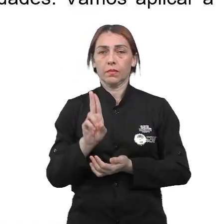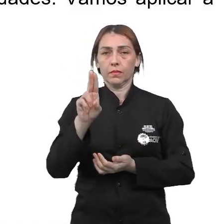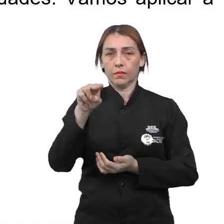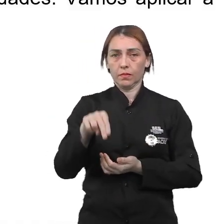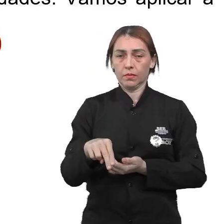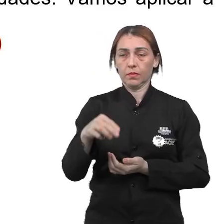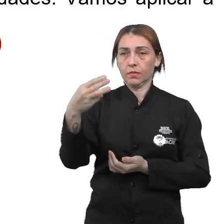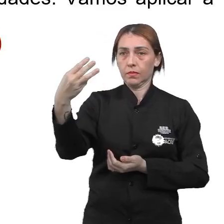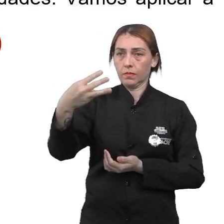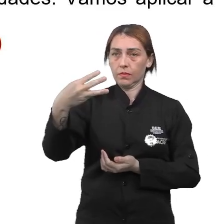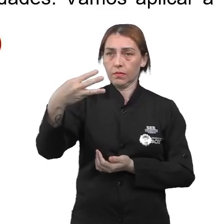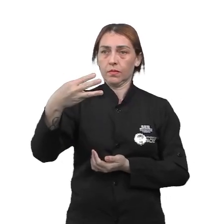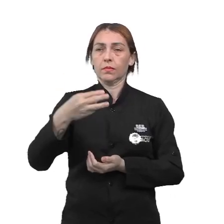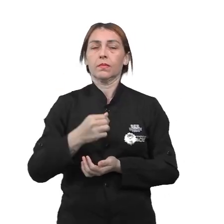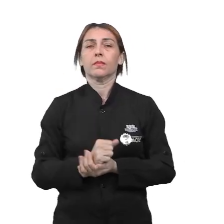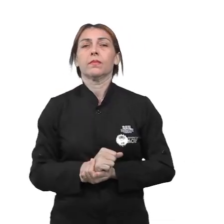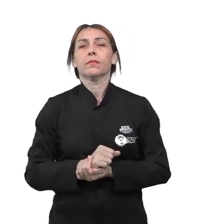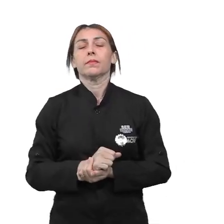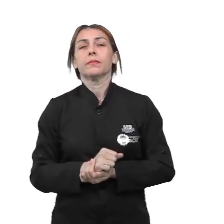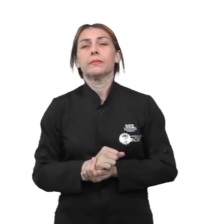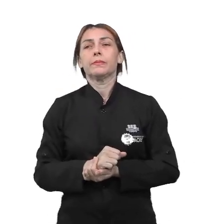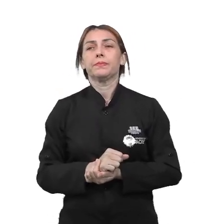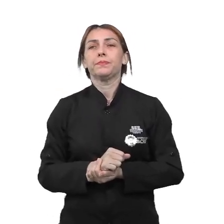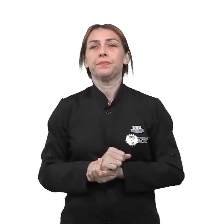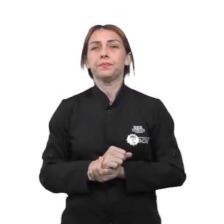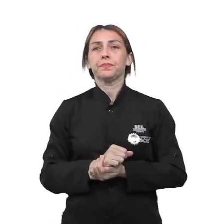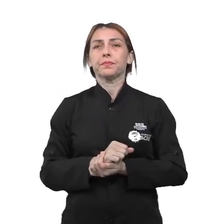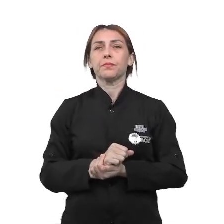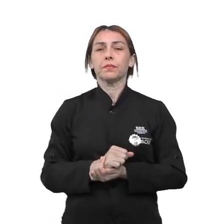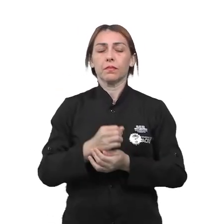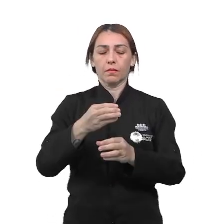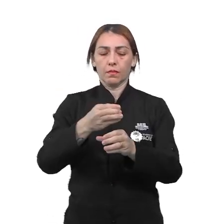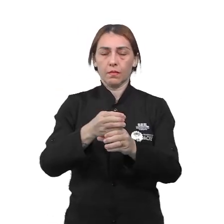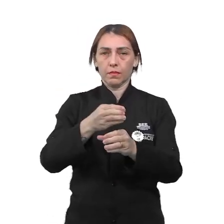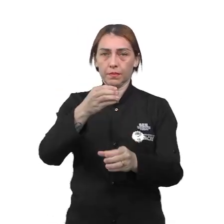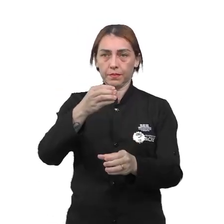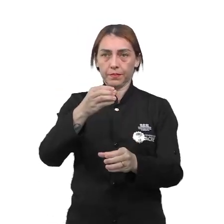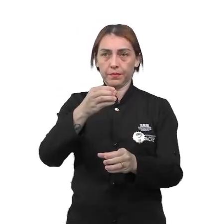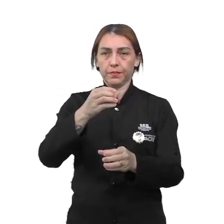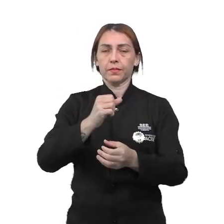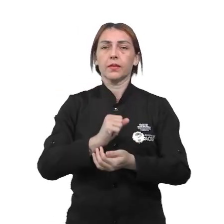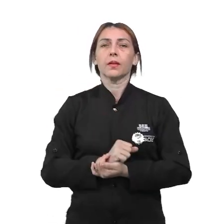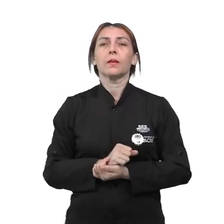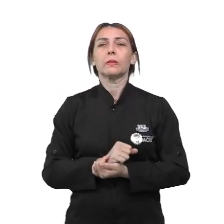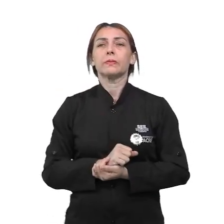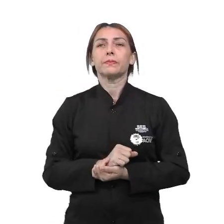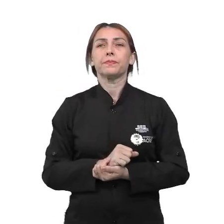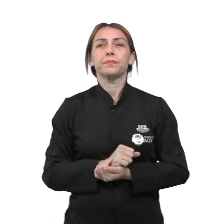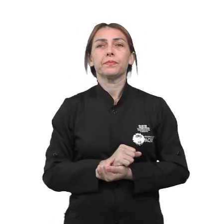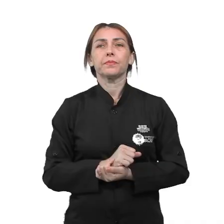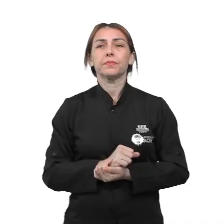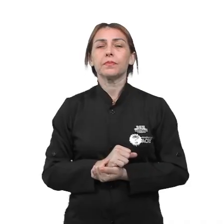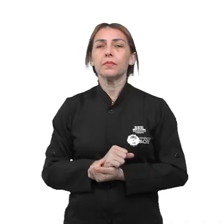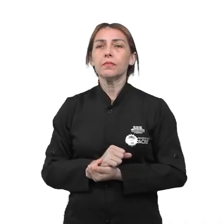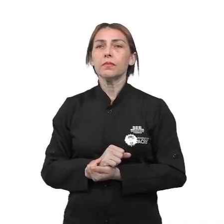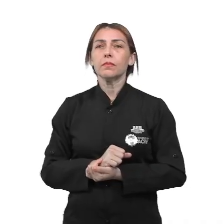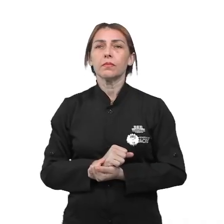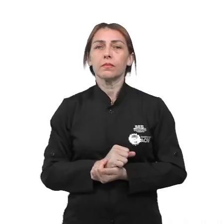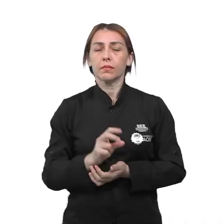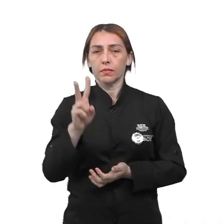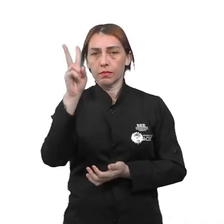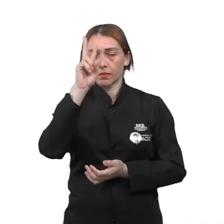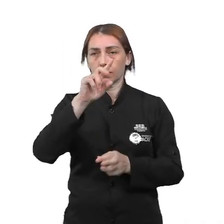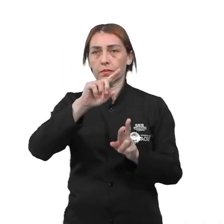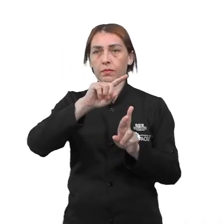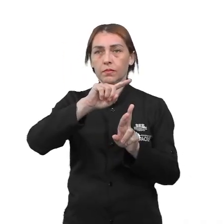unidades cúbicas, tá ok? Então, unidade, cilindro, outra questão para você trabalhar, para sólido de revolução. Lembra que o